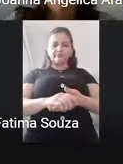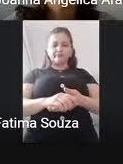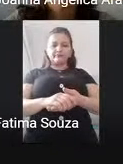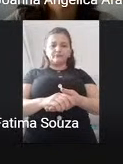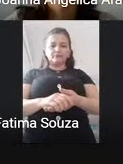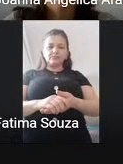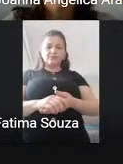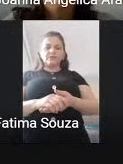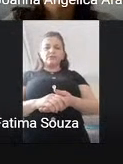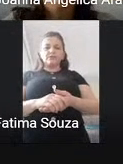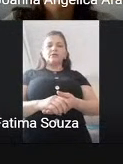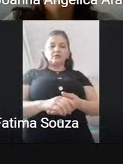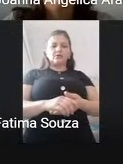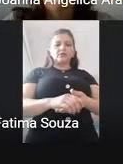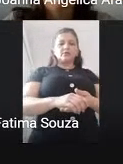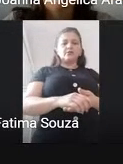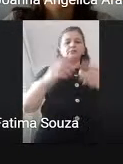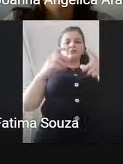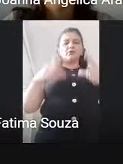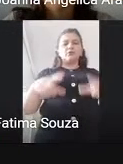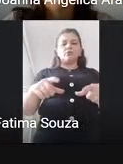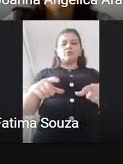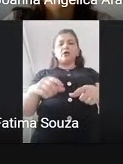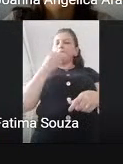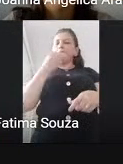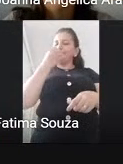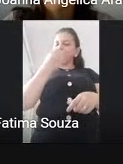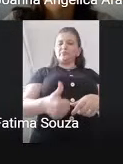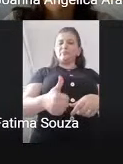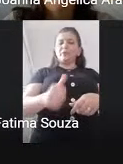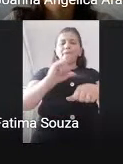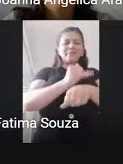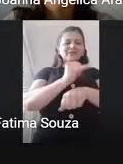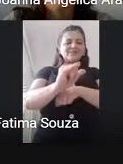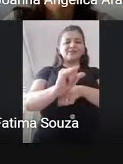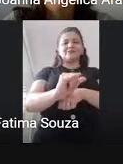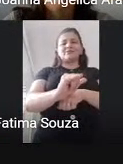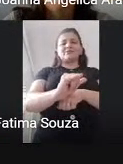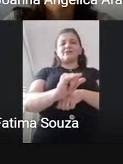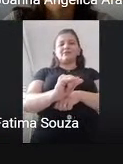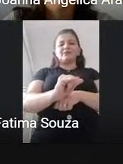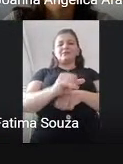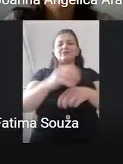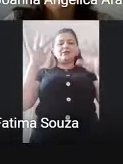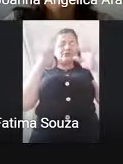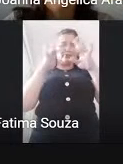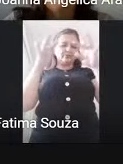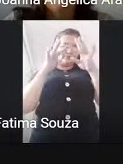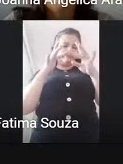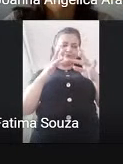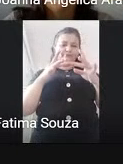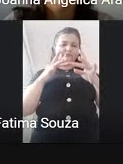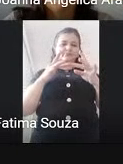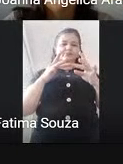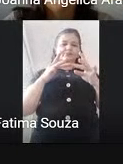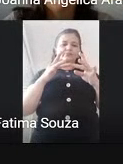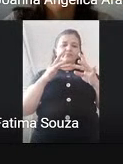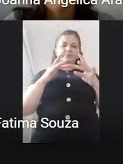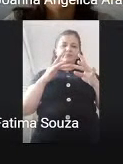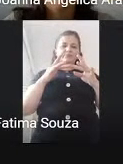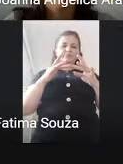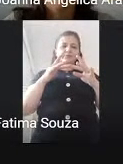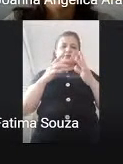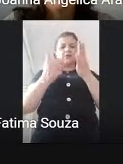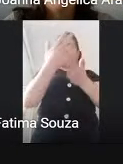primeiro que esse é um lugar privilegiado, né? Eu acho que é um lugar estratégico de contato, de